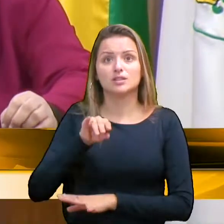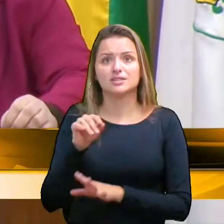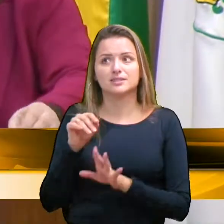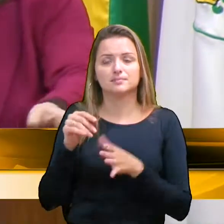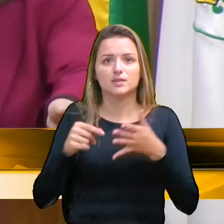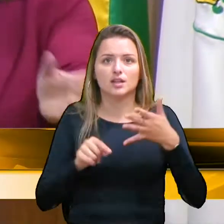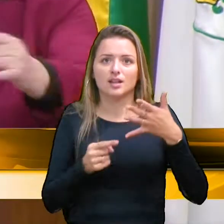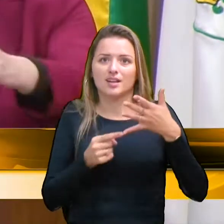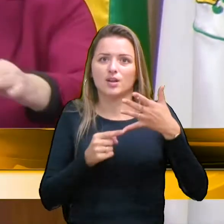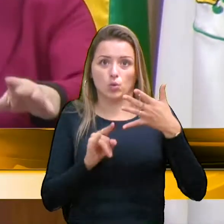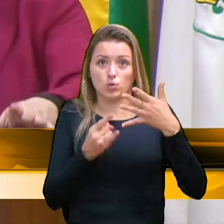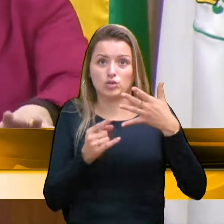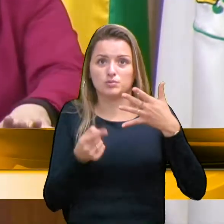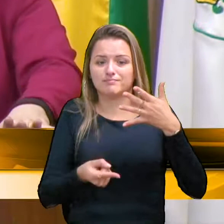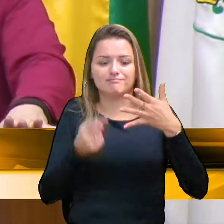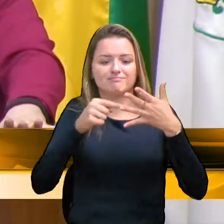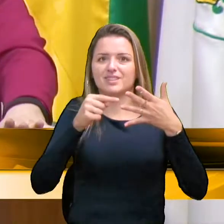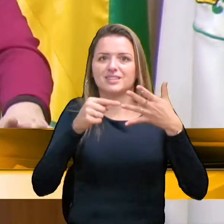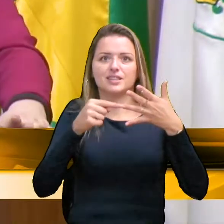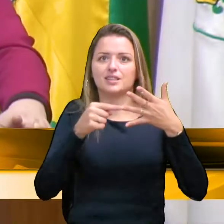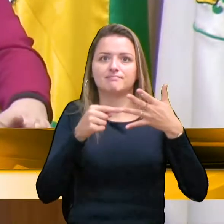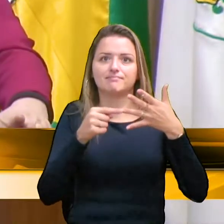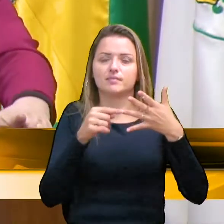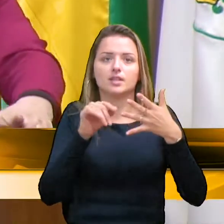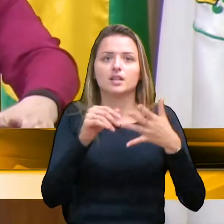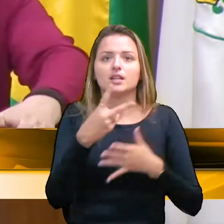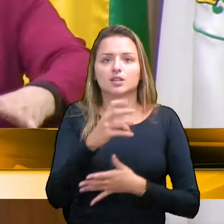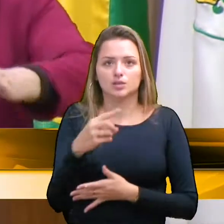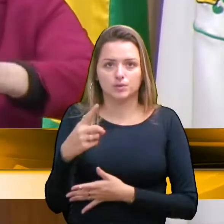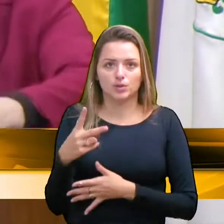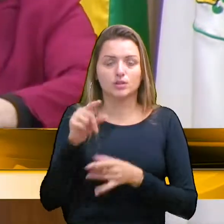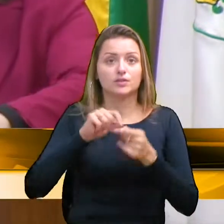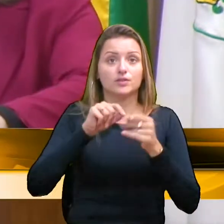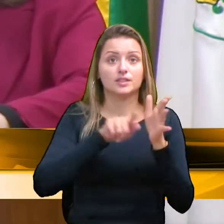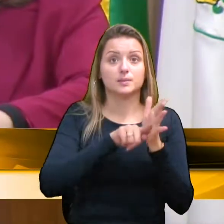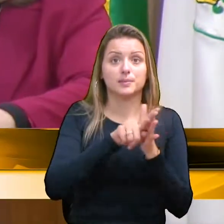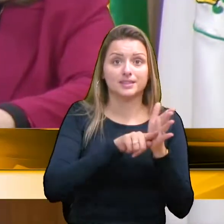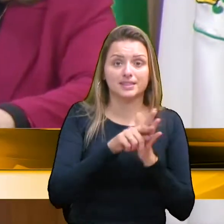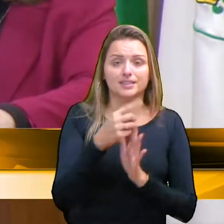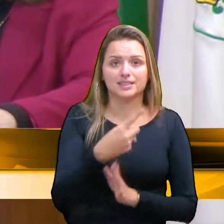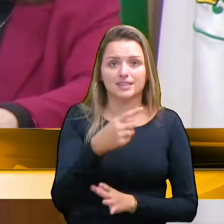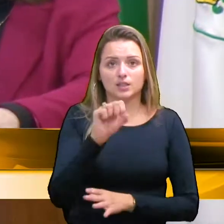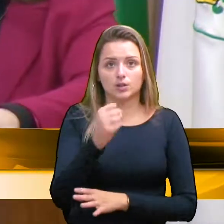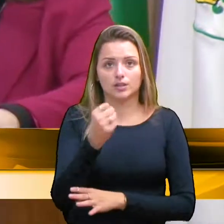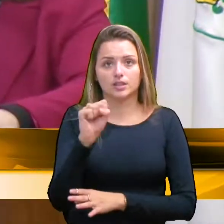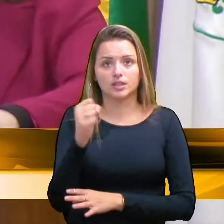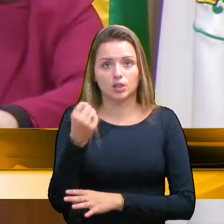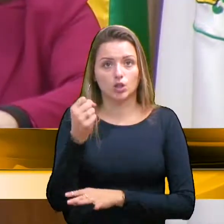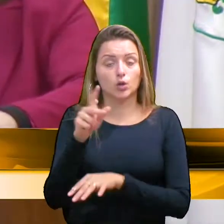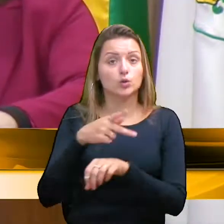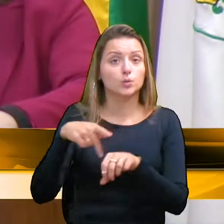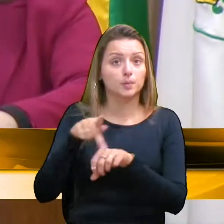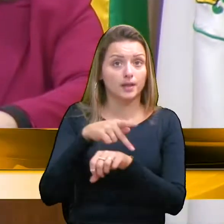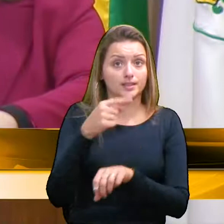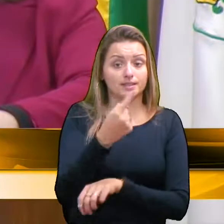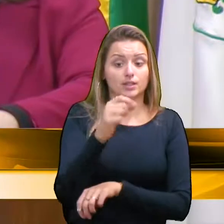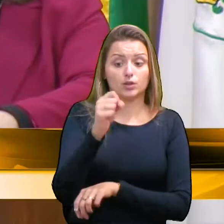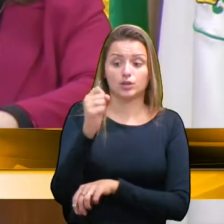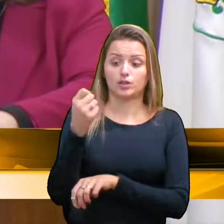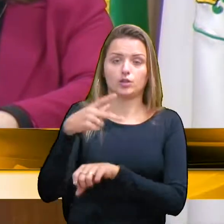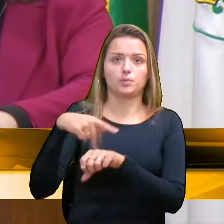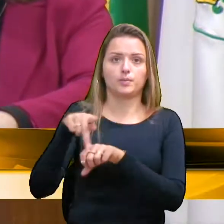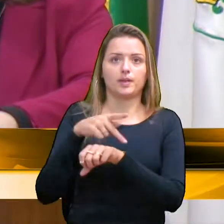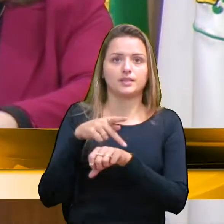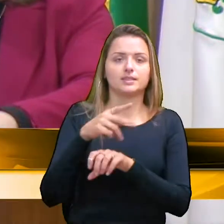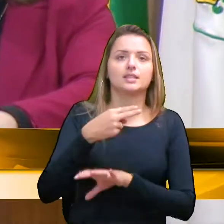colocação. Se for comparado, em 2012 foi feita uma pesquisa entre 188 países, a gente ocupa